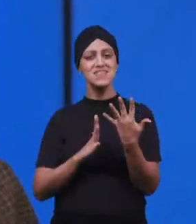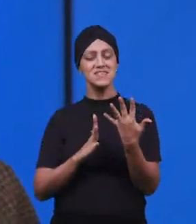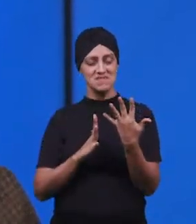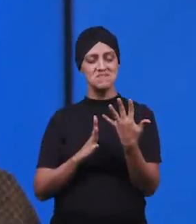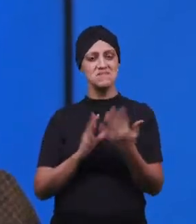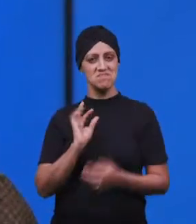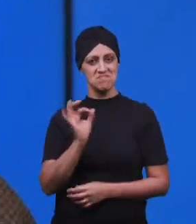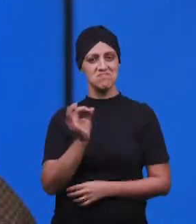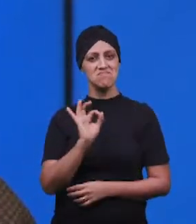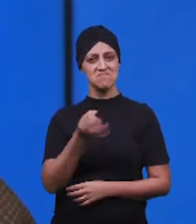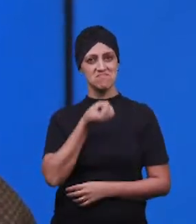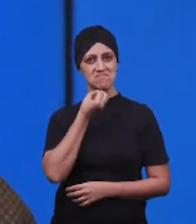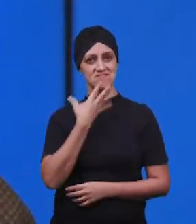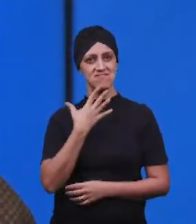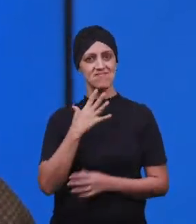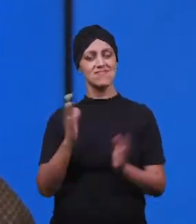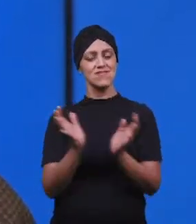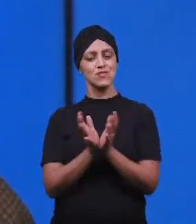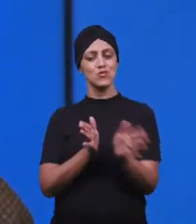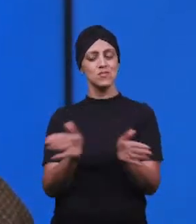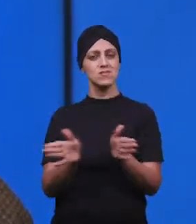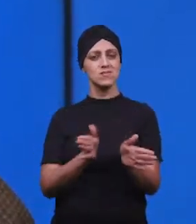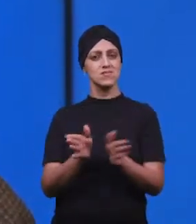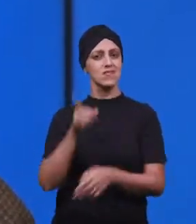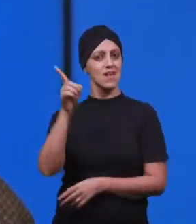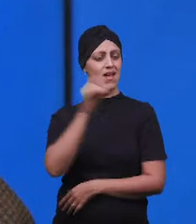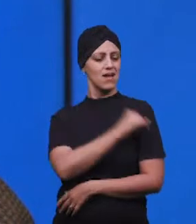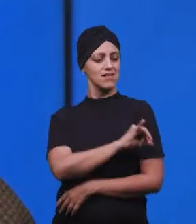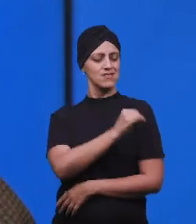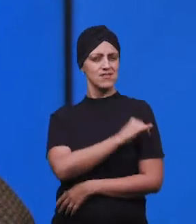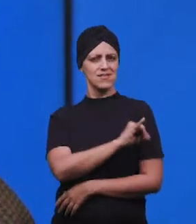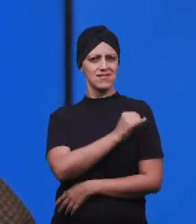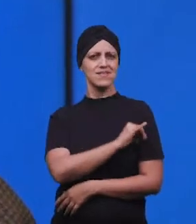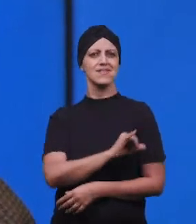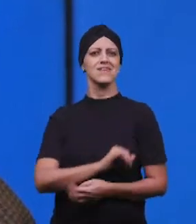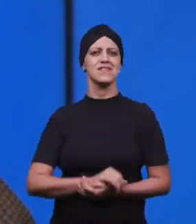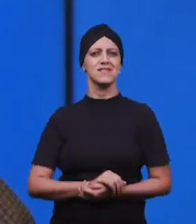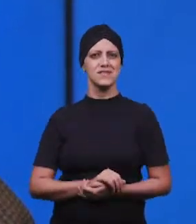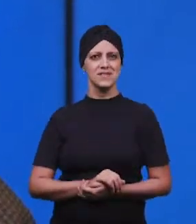Ela respondeu em Libras, a irmã Umbelina, e ela é do grupo de acessibilidade lá da cidade do